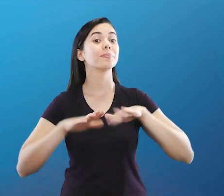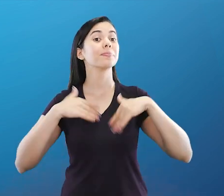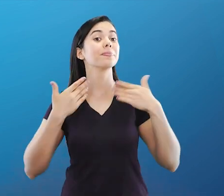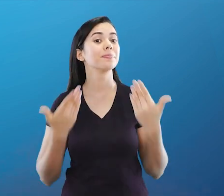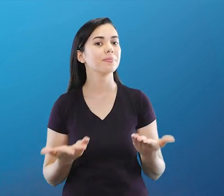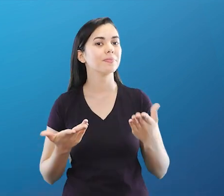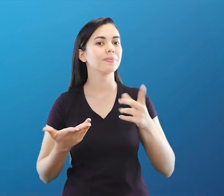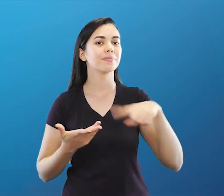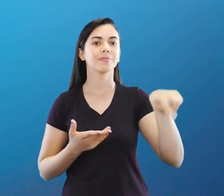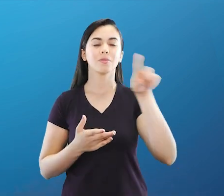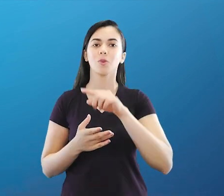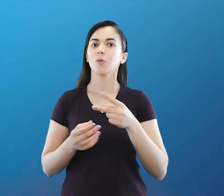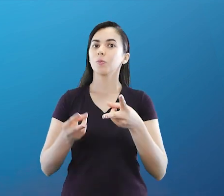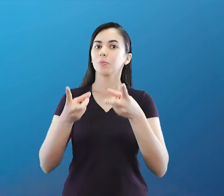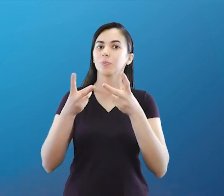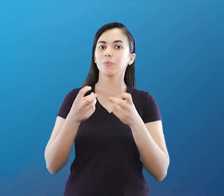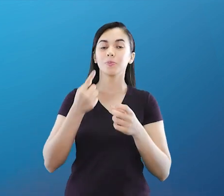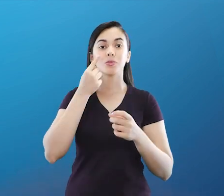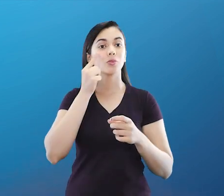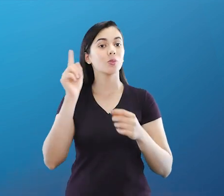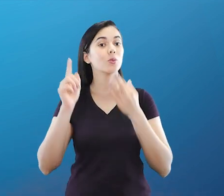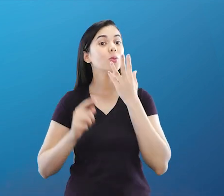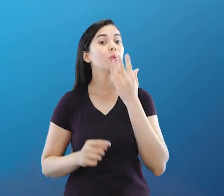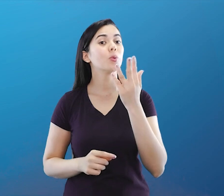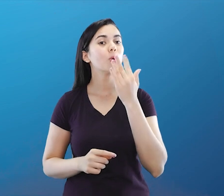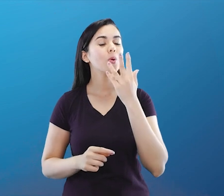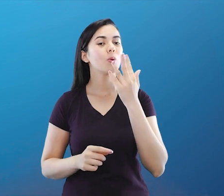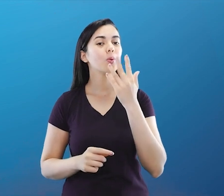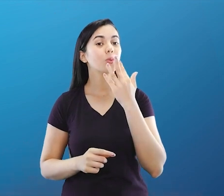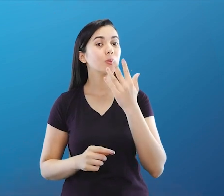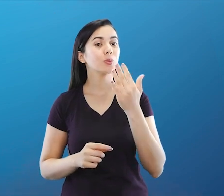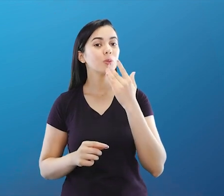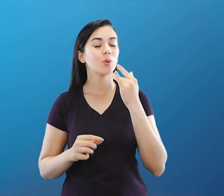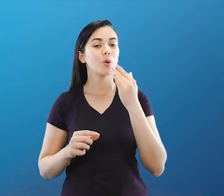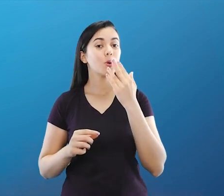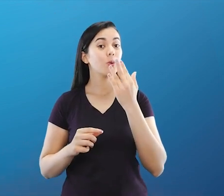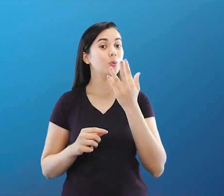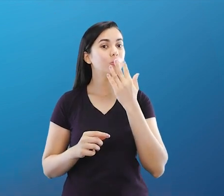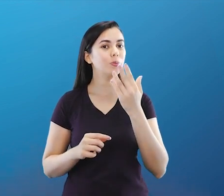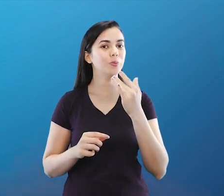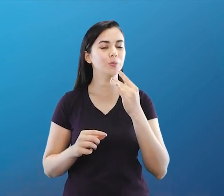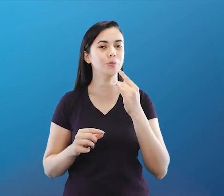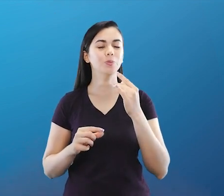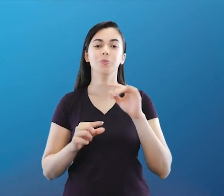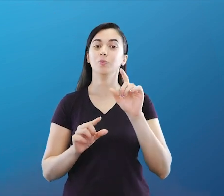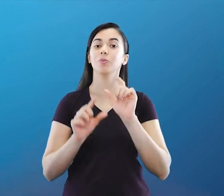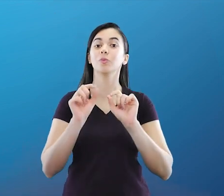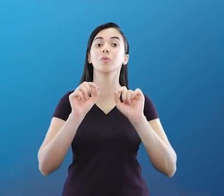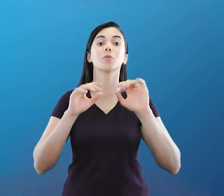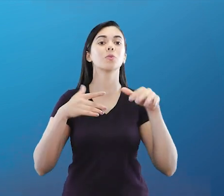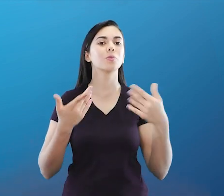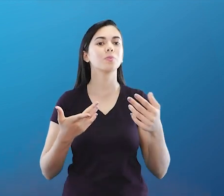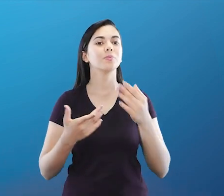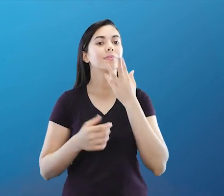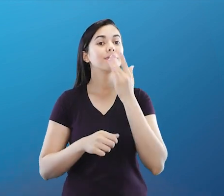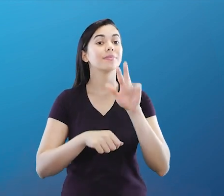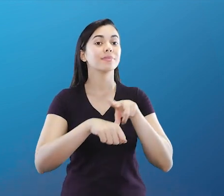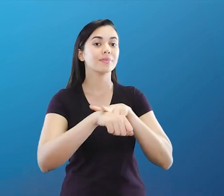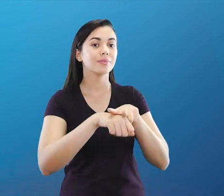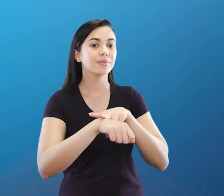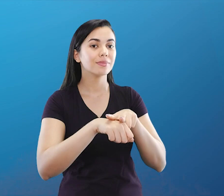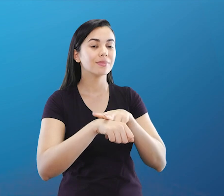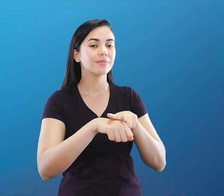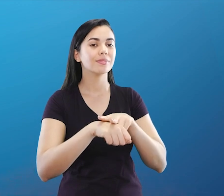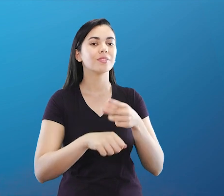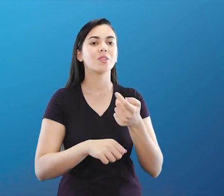Logo você vai observar que a cor que está em uma escala maior é o verde. Por quê? Porque